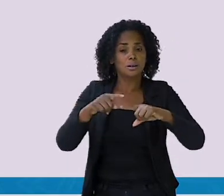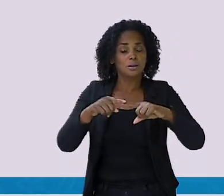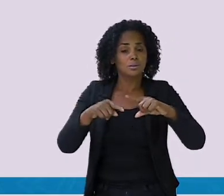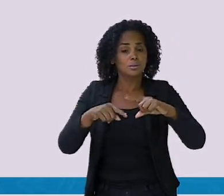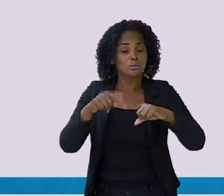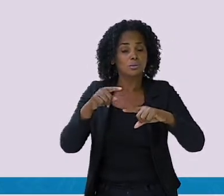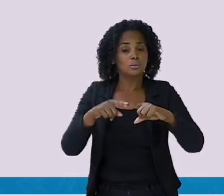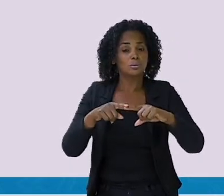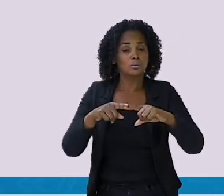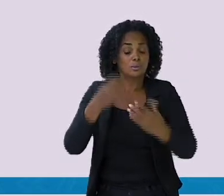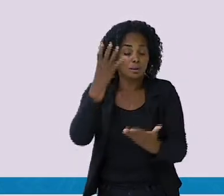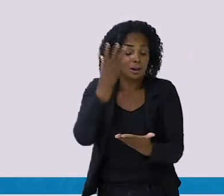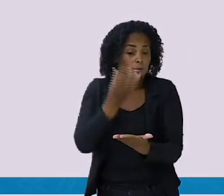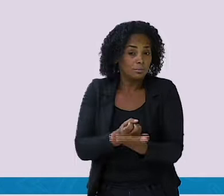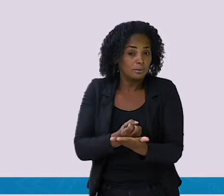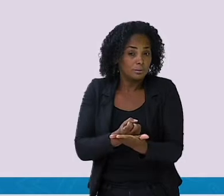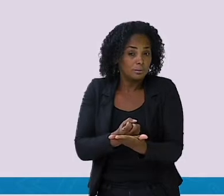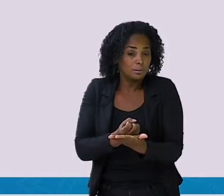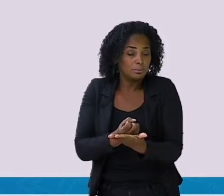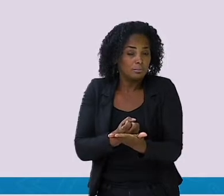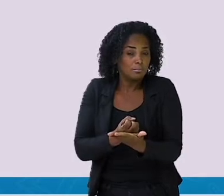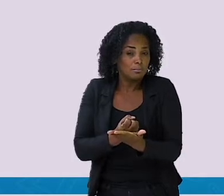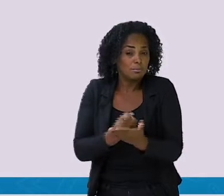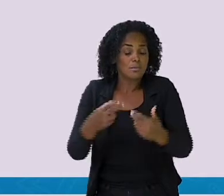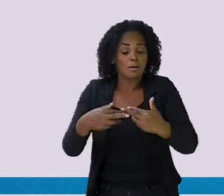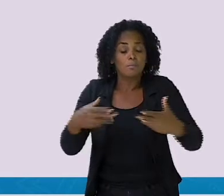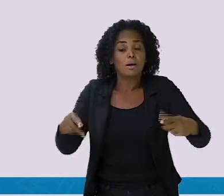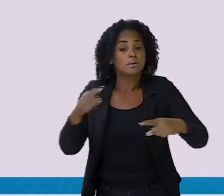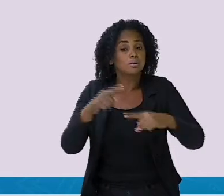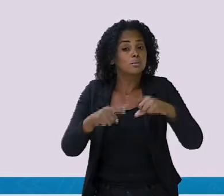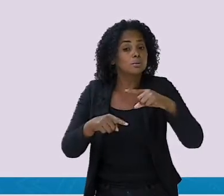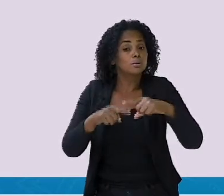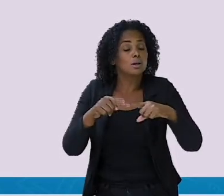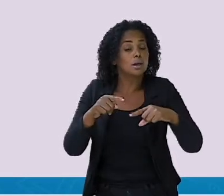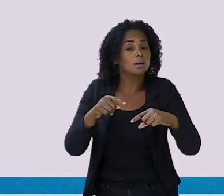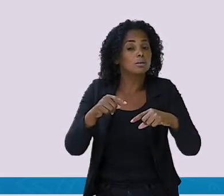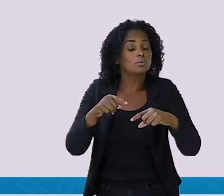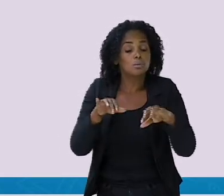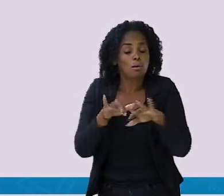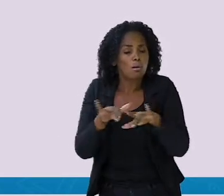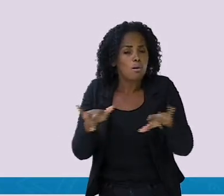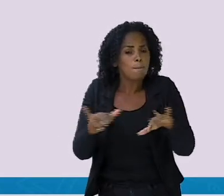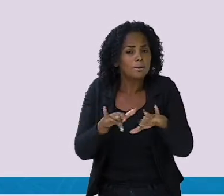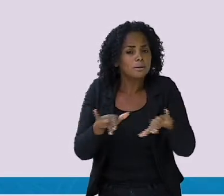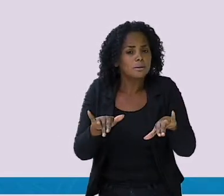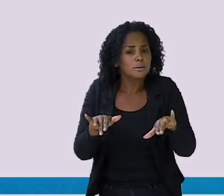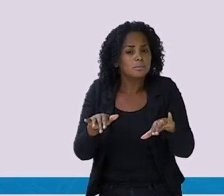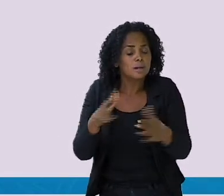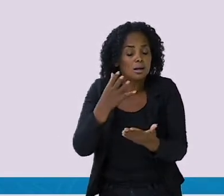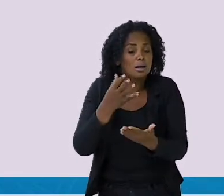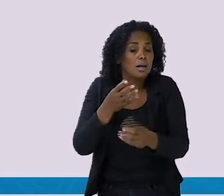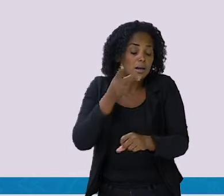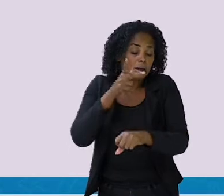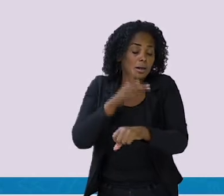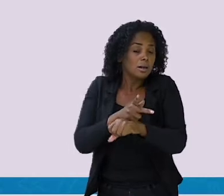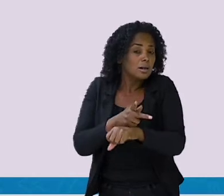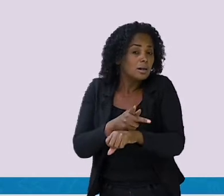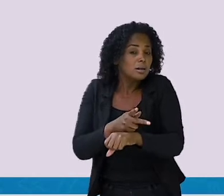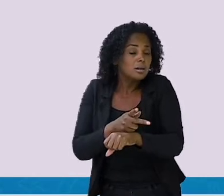pessoa, objetos. Quando eu citei aqui os objetos do estúdio de